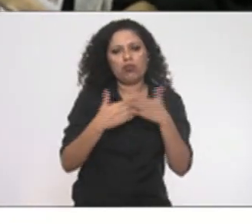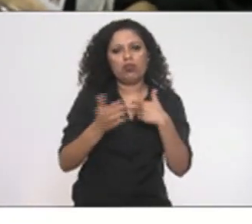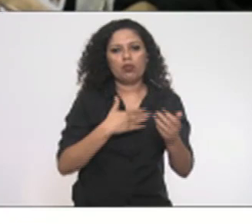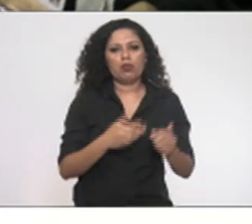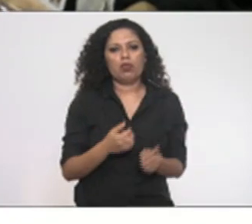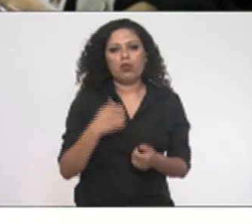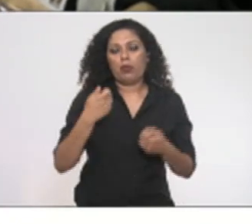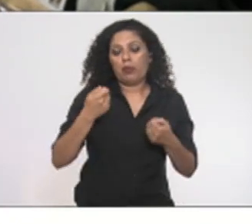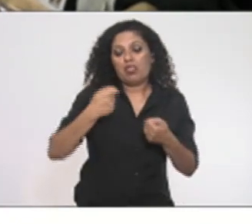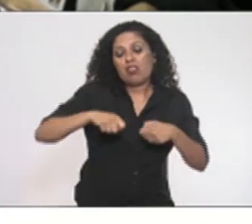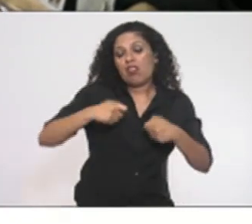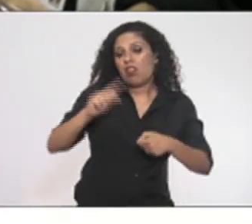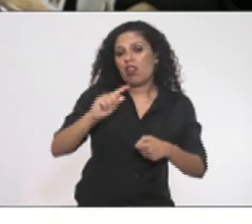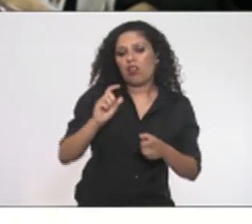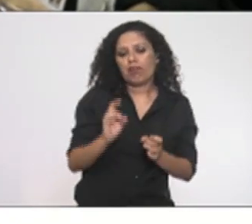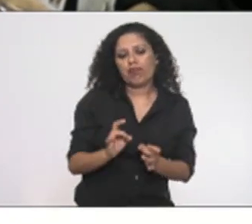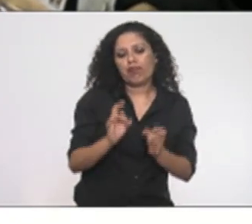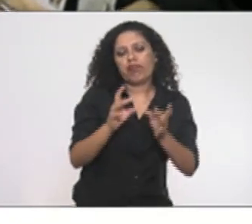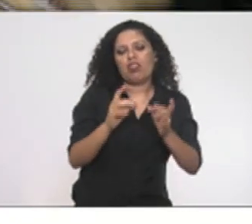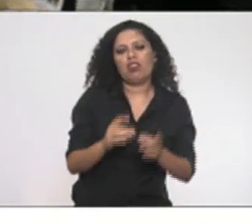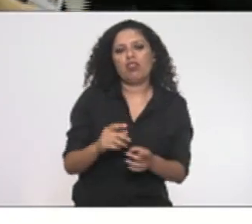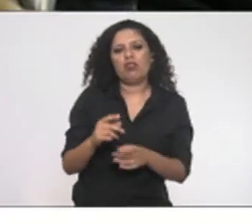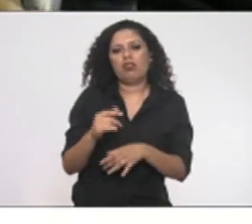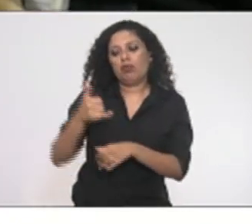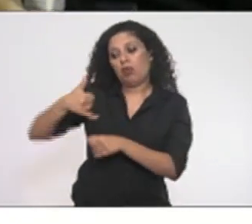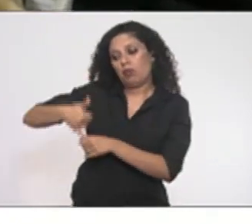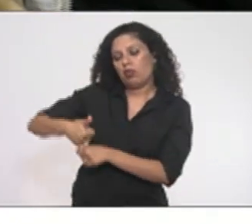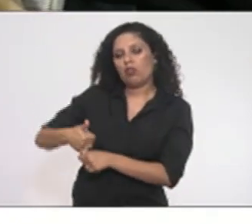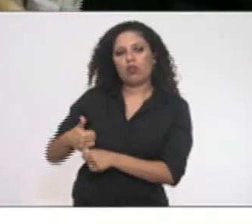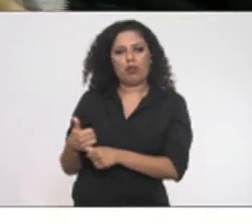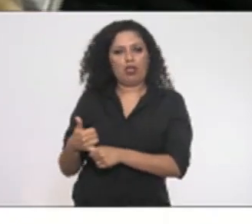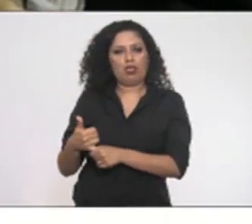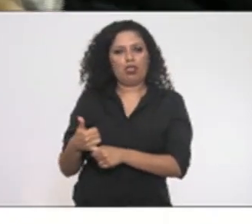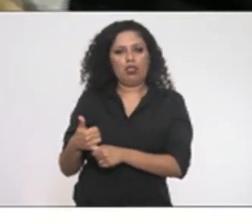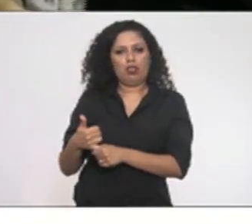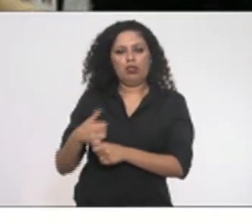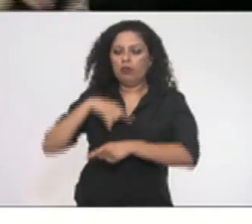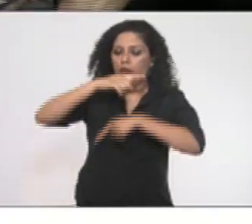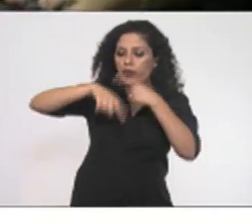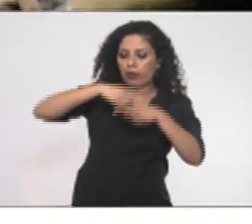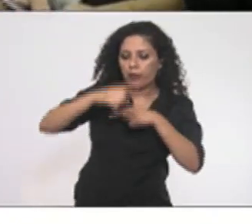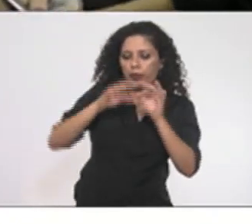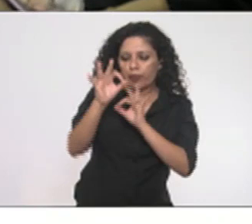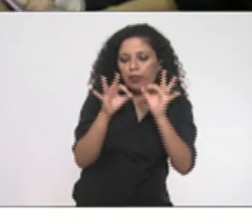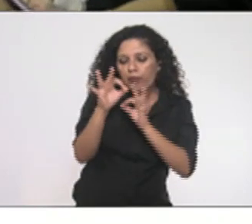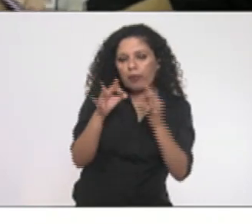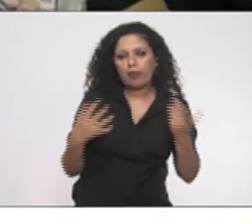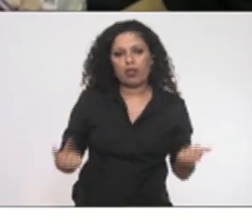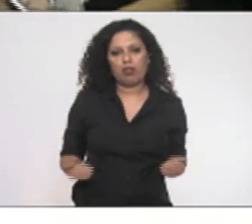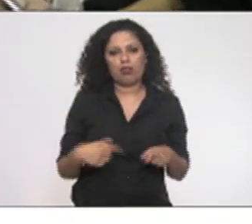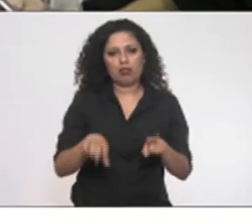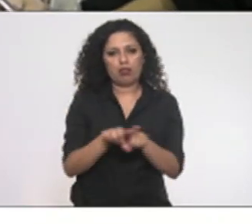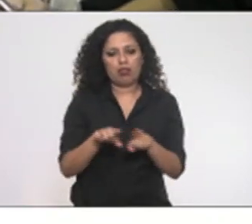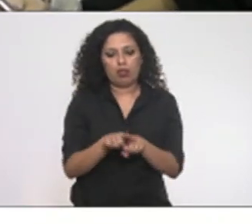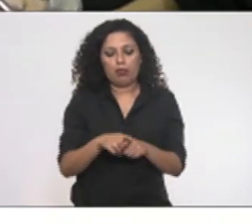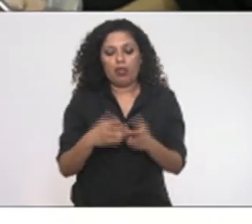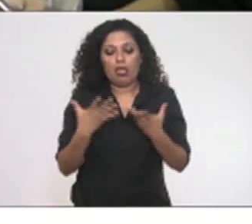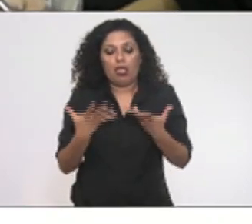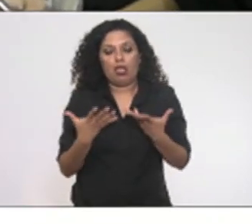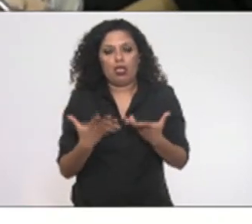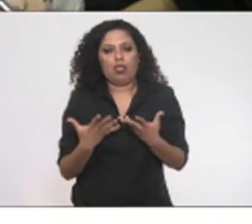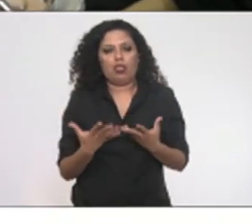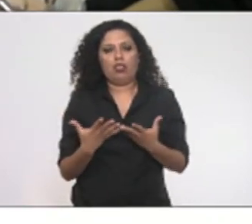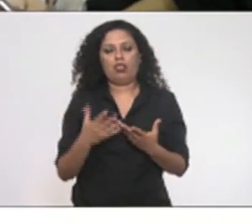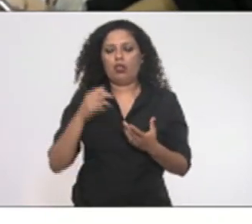precisa mais vender para a Petrobras, porque é só ela tem um transporte, vender para a Petrobras processar. Ela também se comprometeu a dar